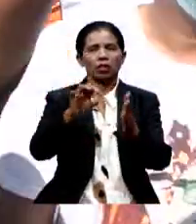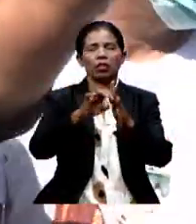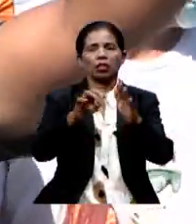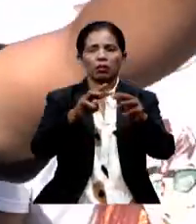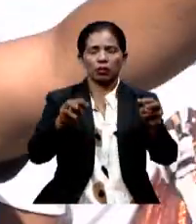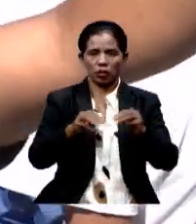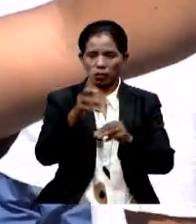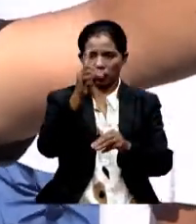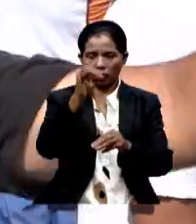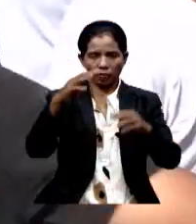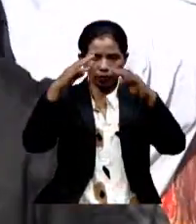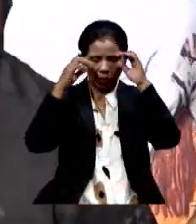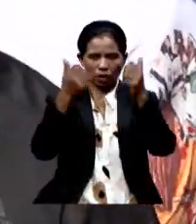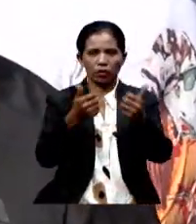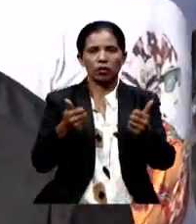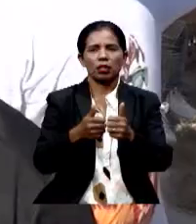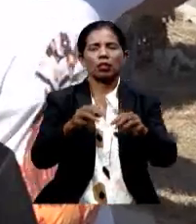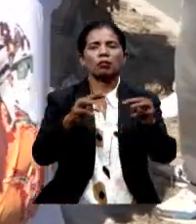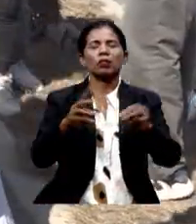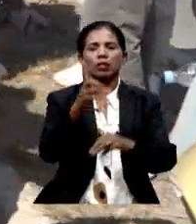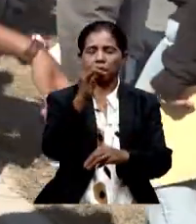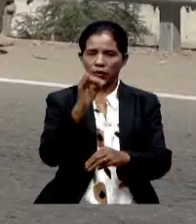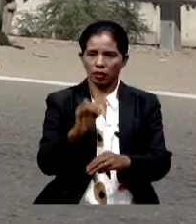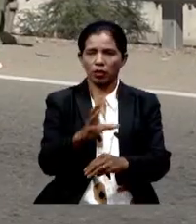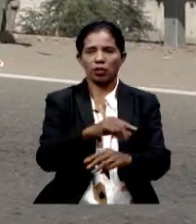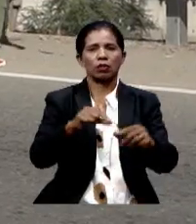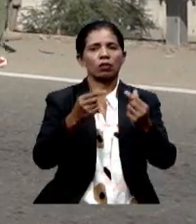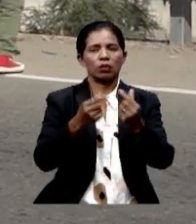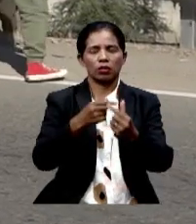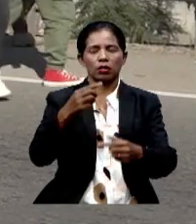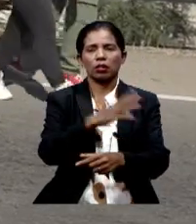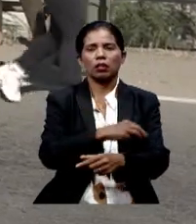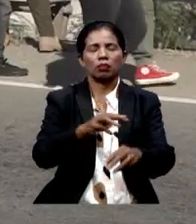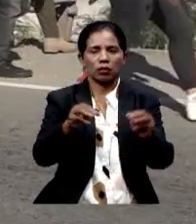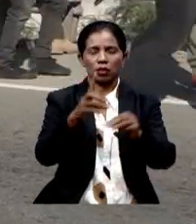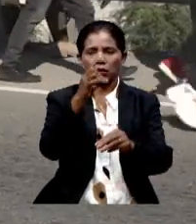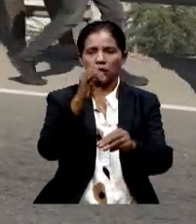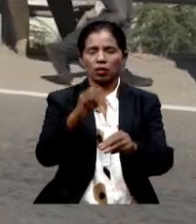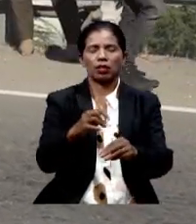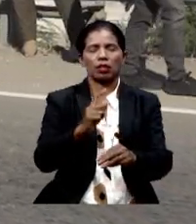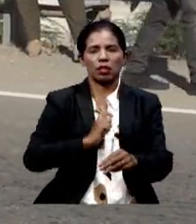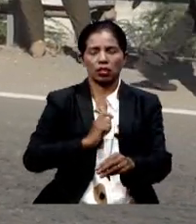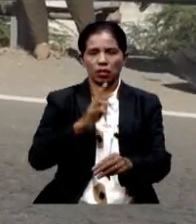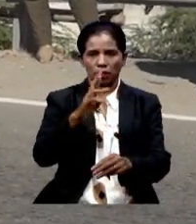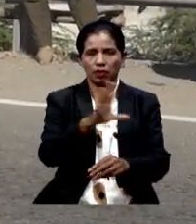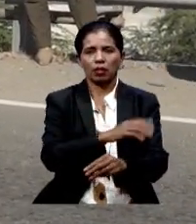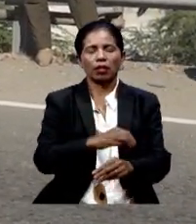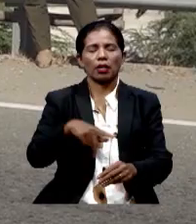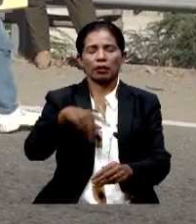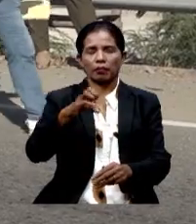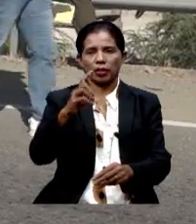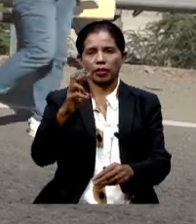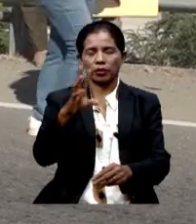município Dili, presidente e autoridade município Dili, no equipa gestão município Dili e a área Tibar. Pedro Paulo Gomes